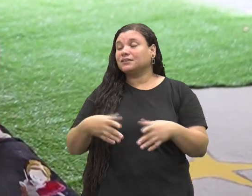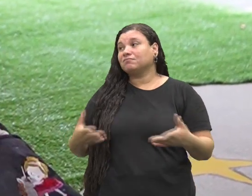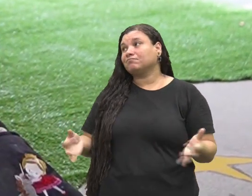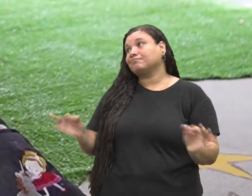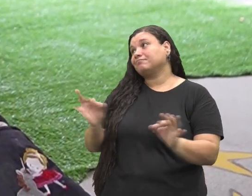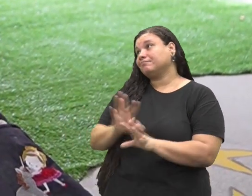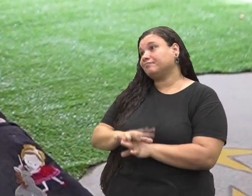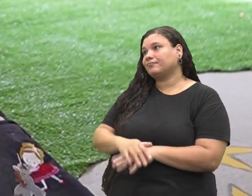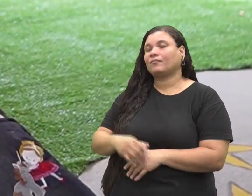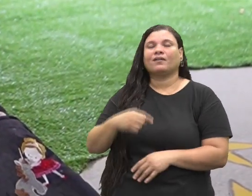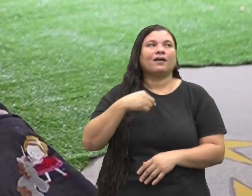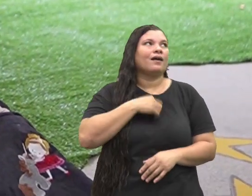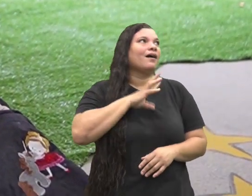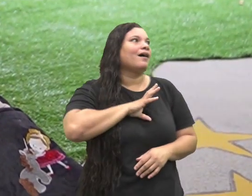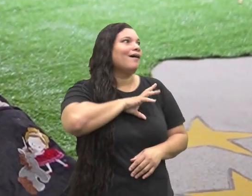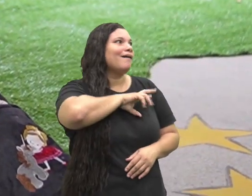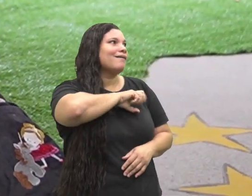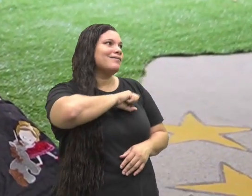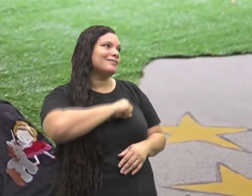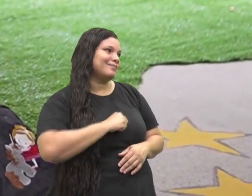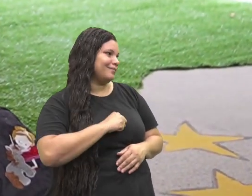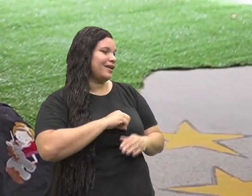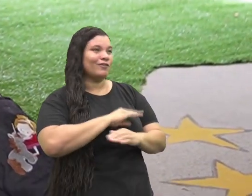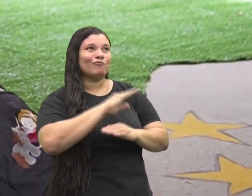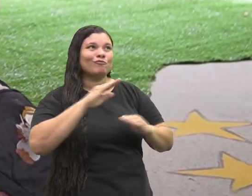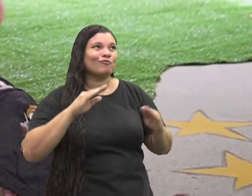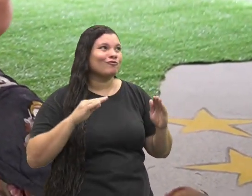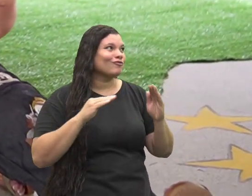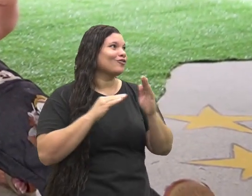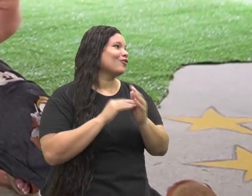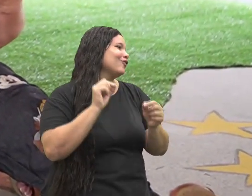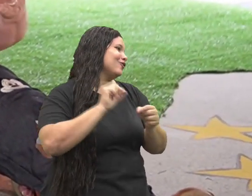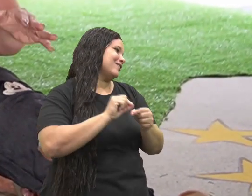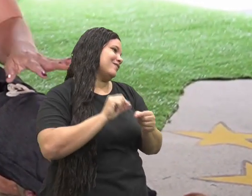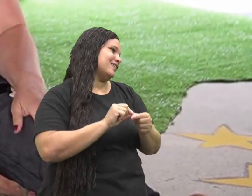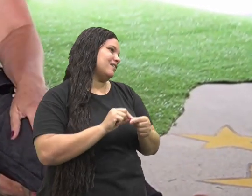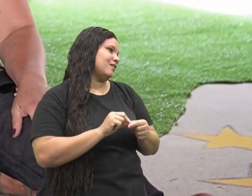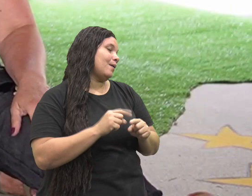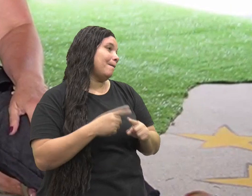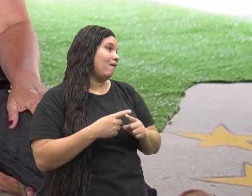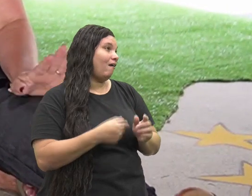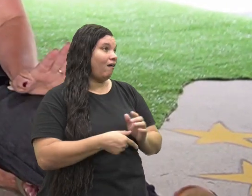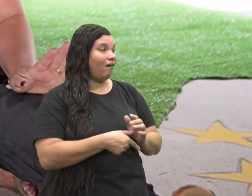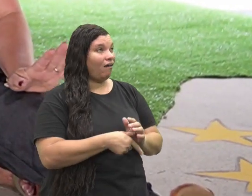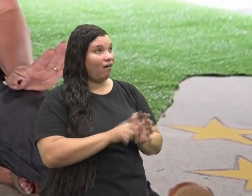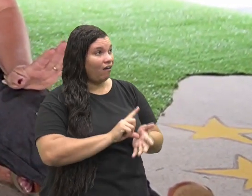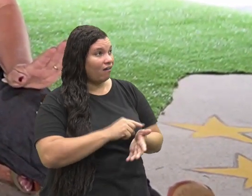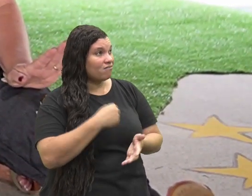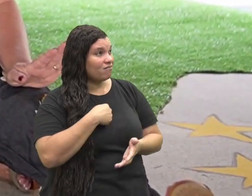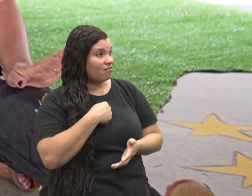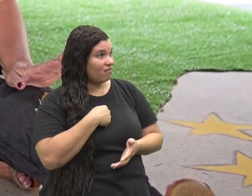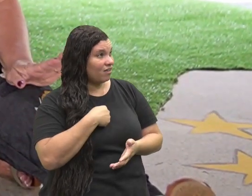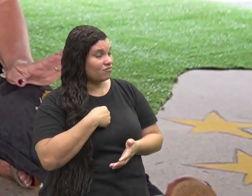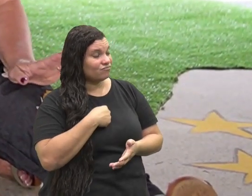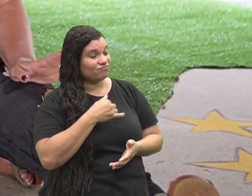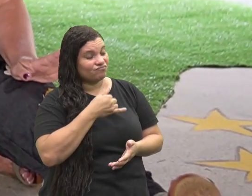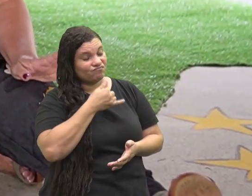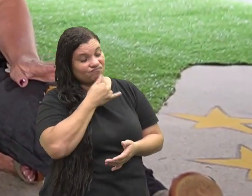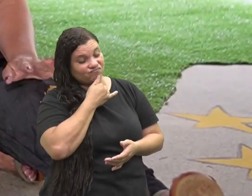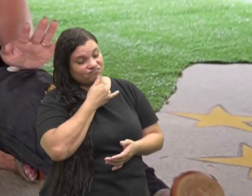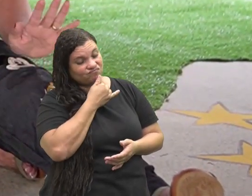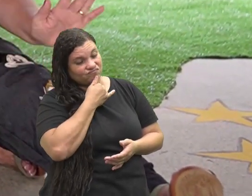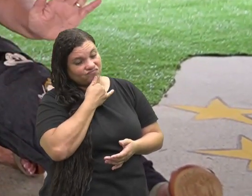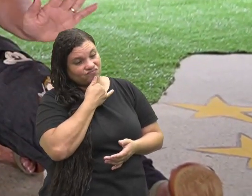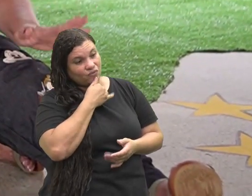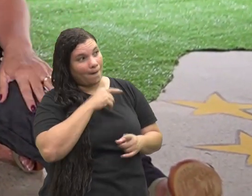Pode falar. Eu amei a sua ideia. Eu estava tão triste. Tava ali naquele canto de banco ali, naquela